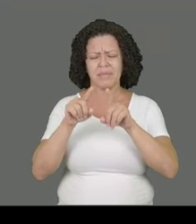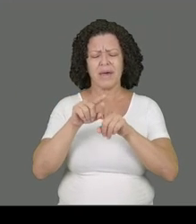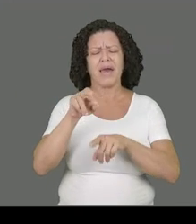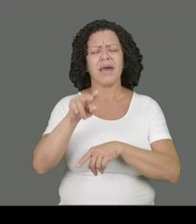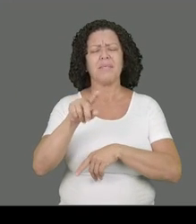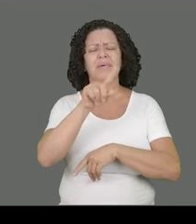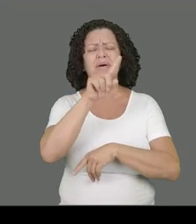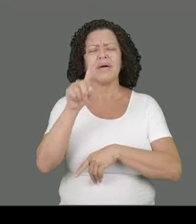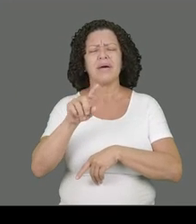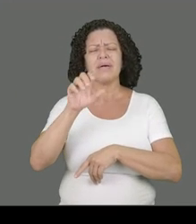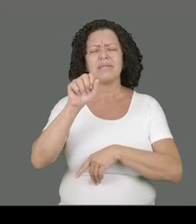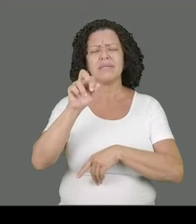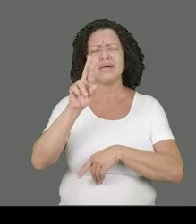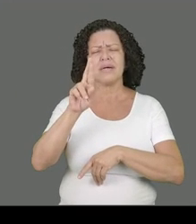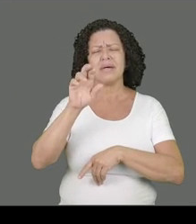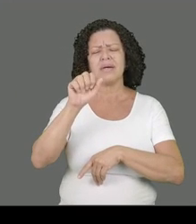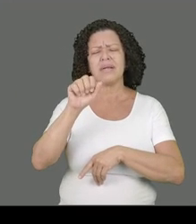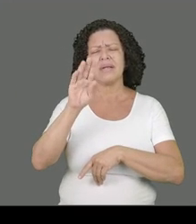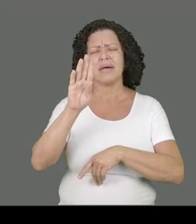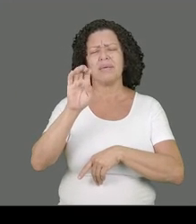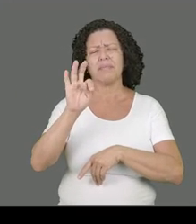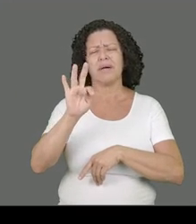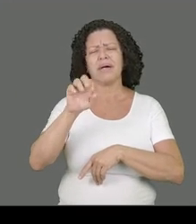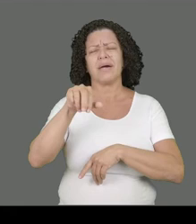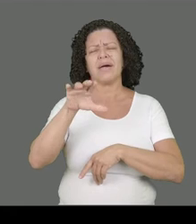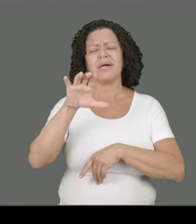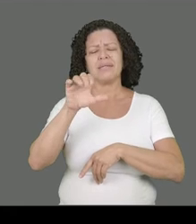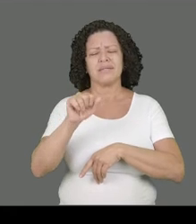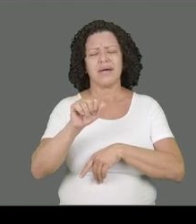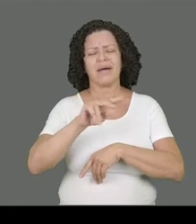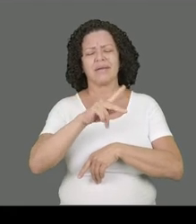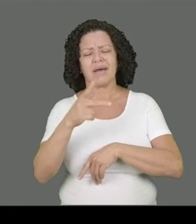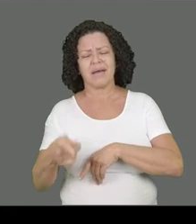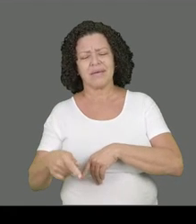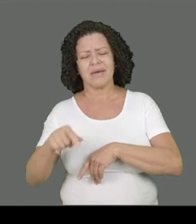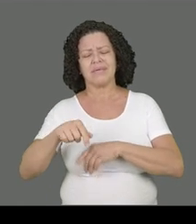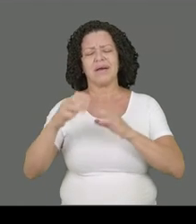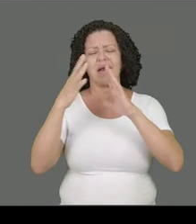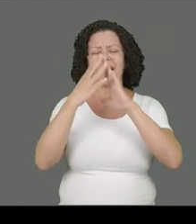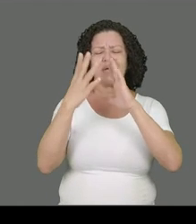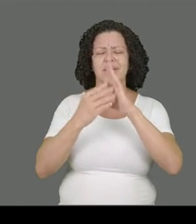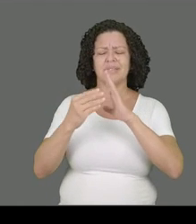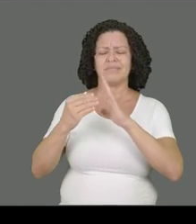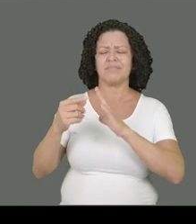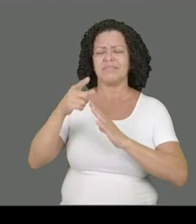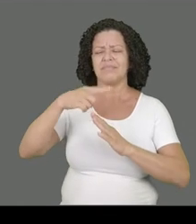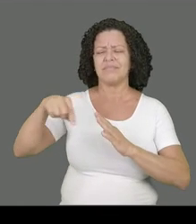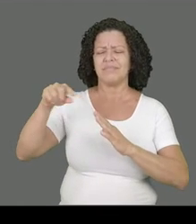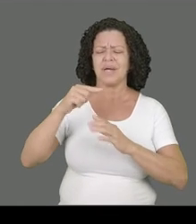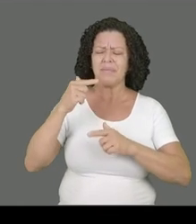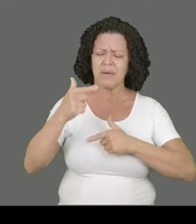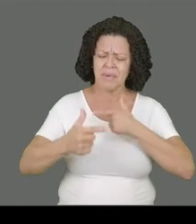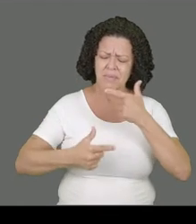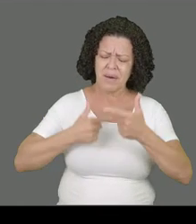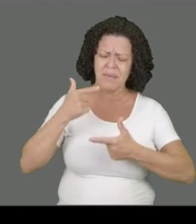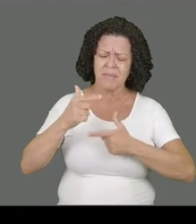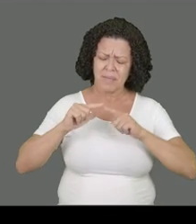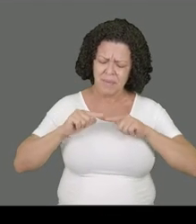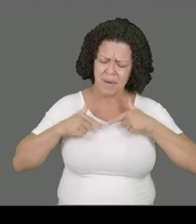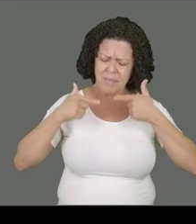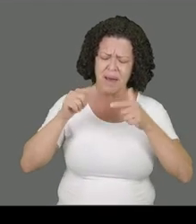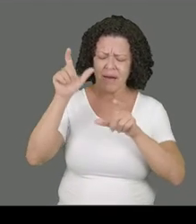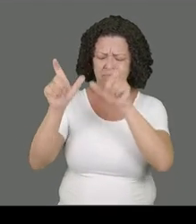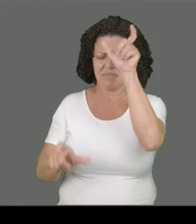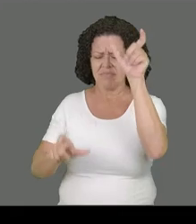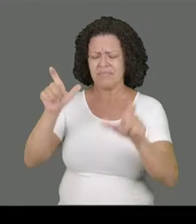Agradecemos também a Irmã Zarabatana, nossa benfeitora, e a todos os trabalhadores do lar, que estão sempre nos